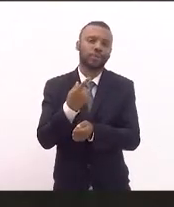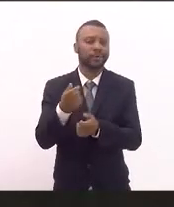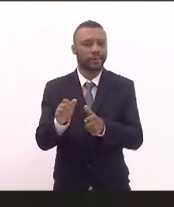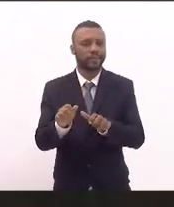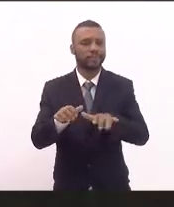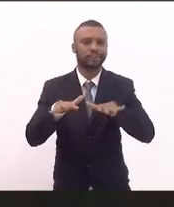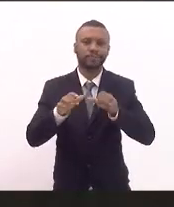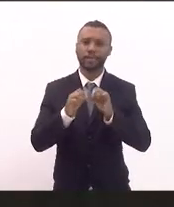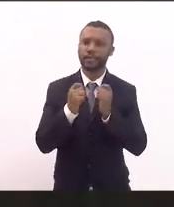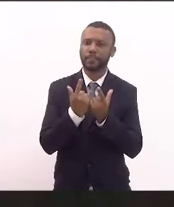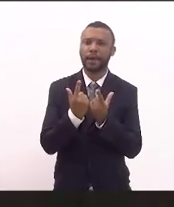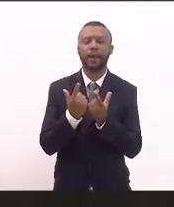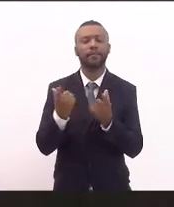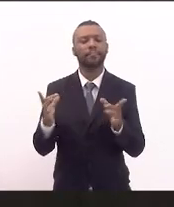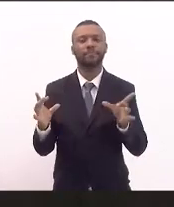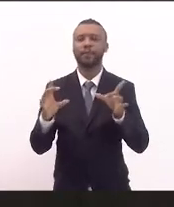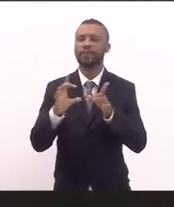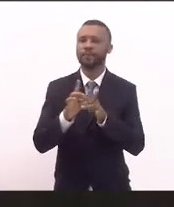CPI,